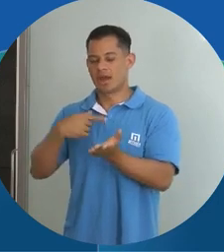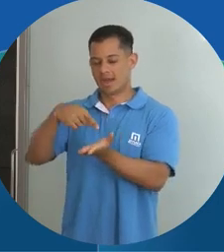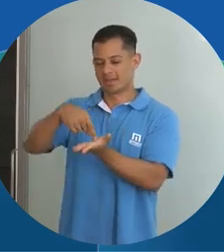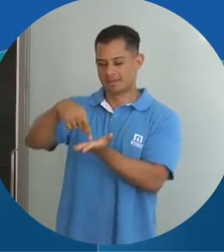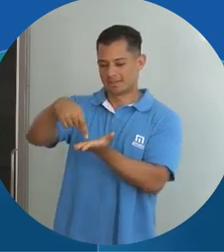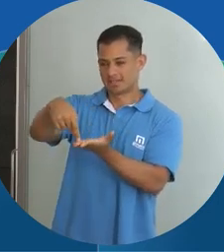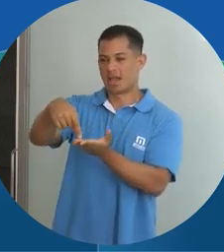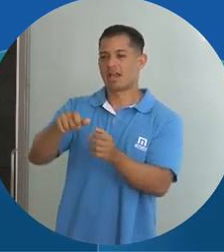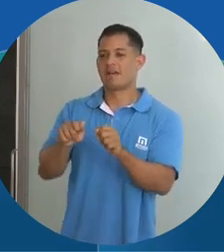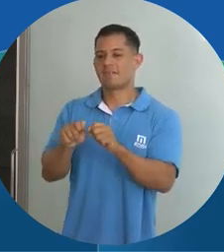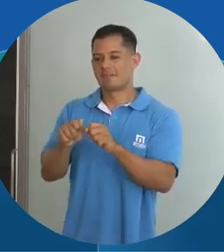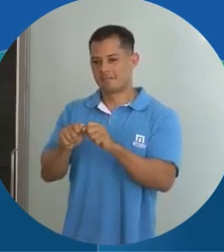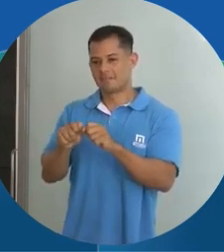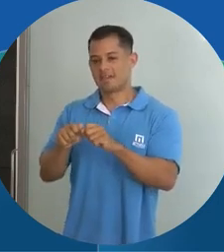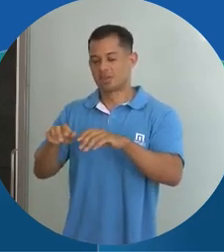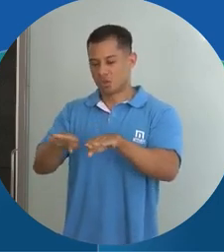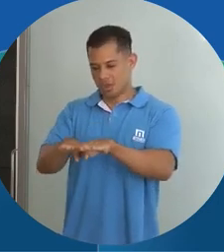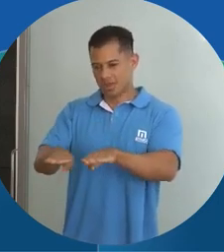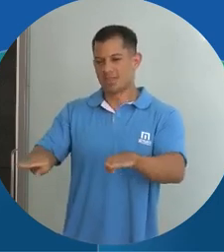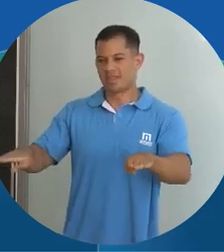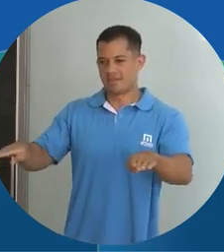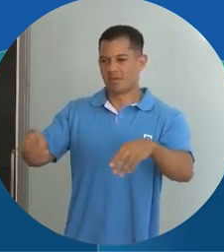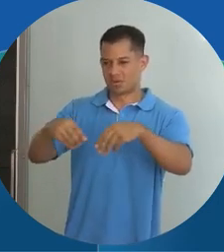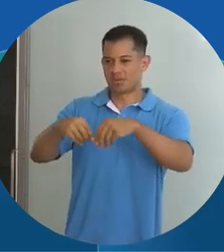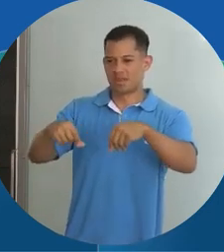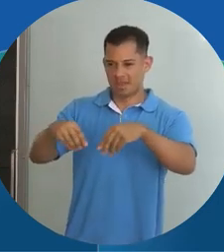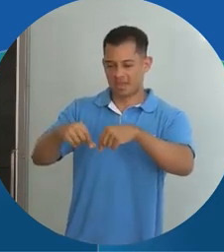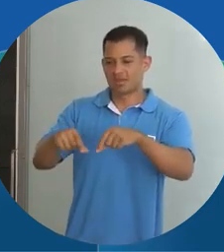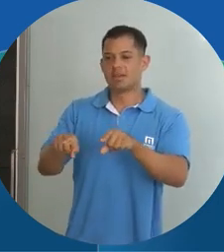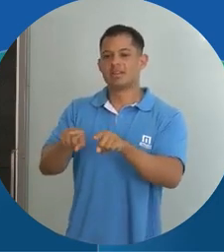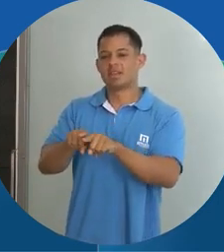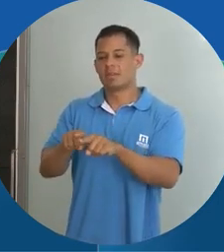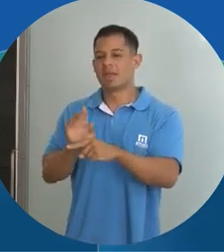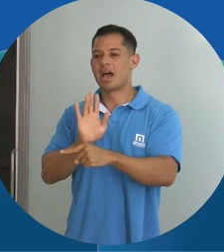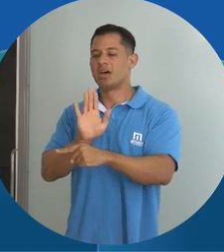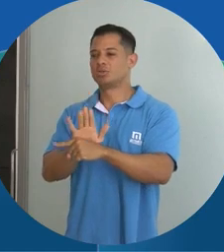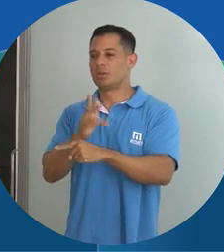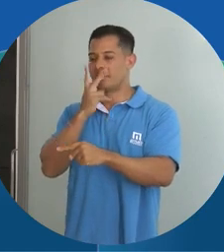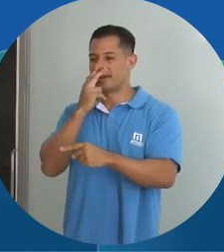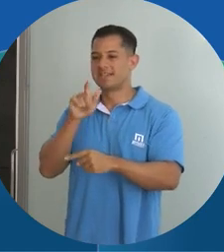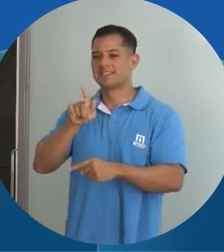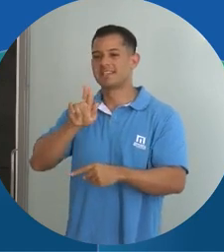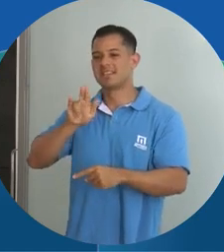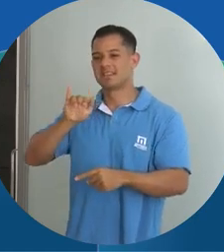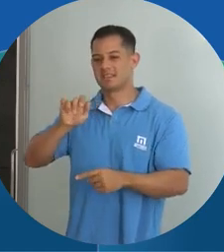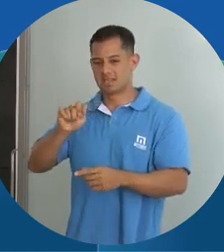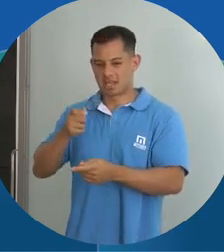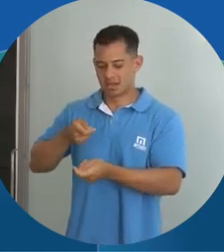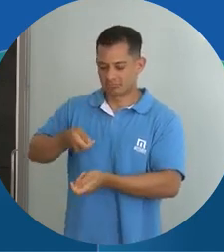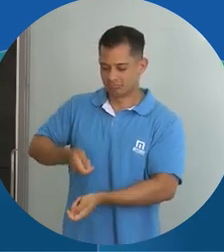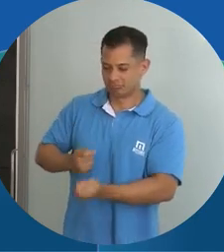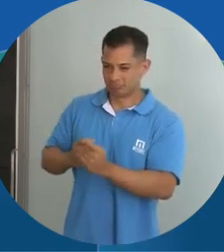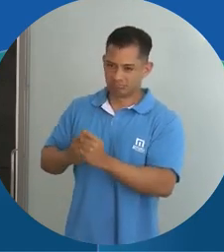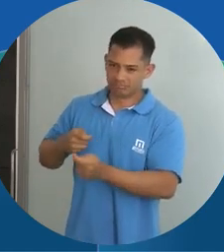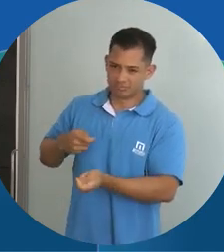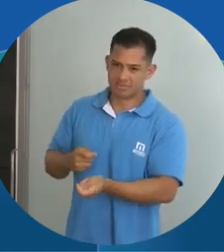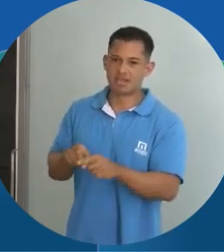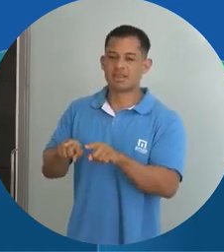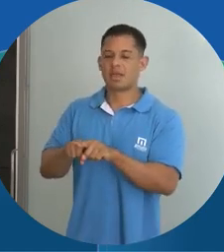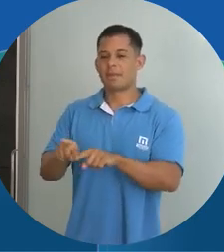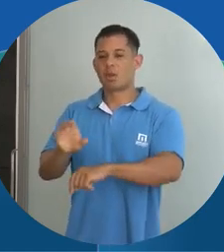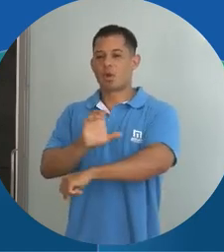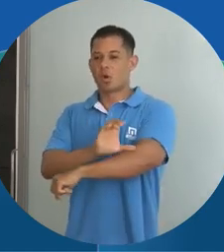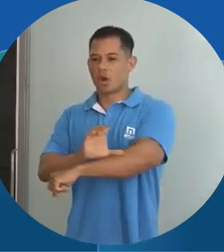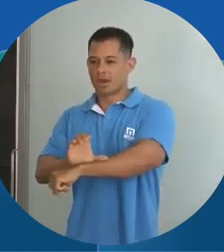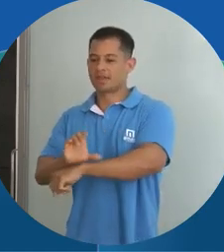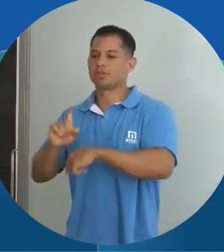do nível do terreno e serviam de guia à medida que se escavava, concretava e se